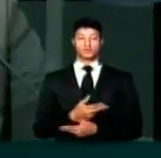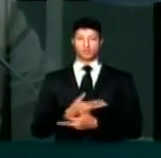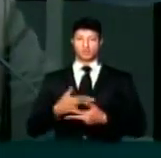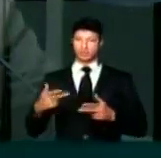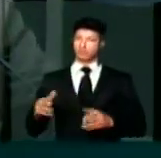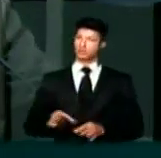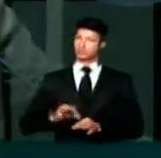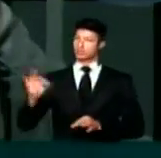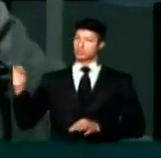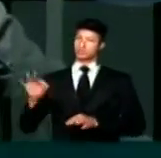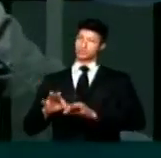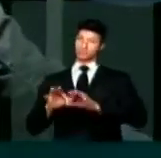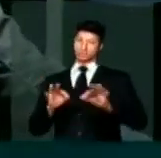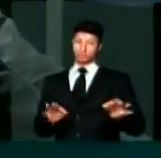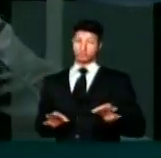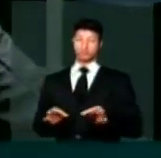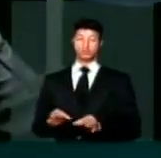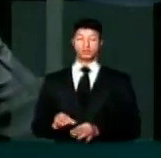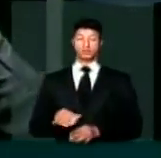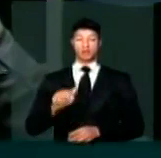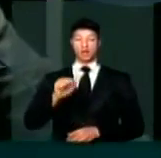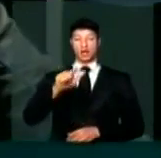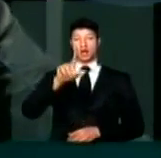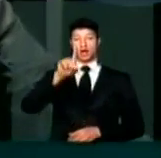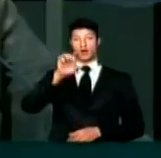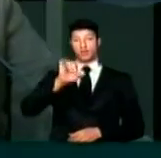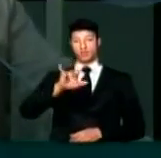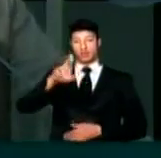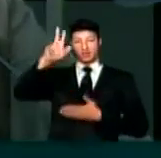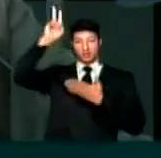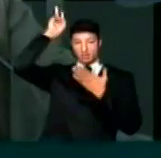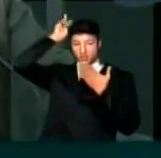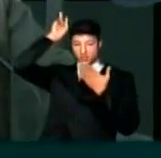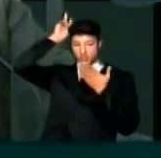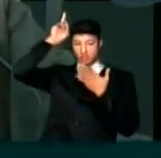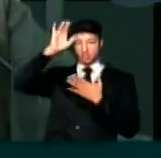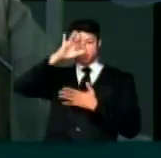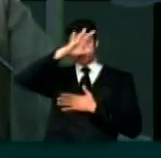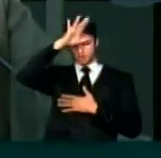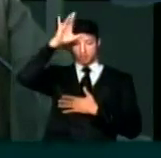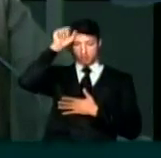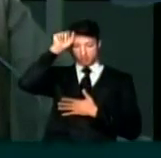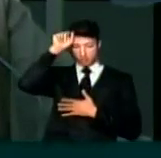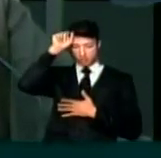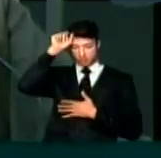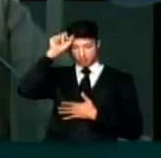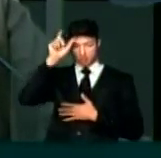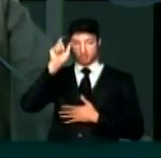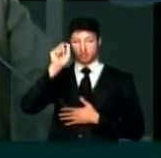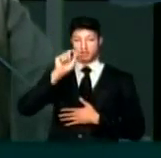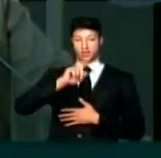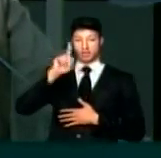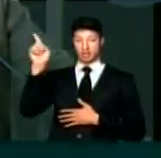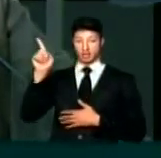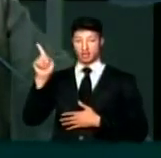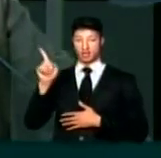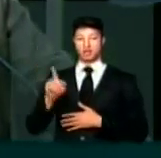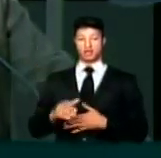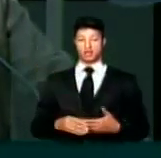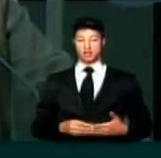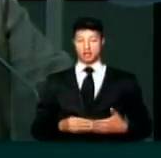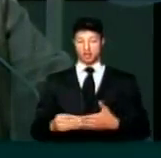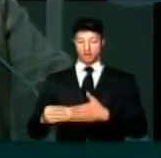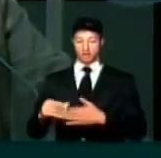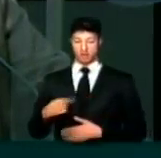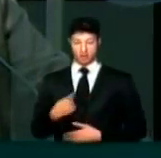mais distantes, das aldeias indígenas da Amazônia, que lá